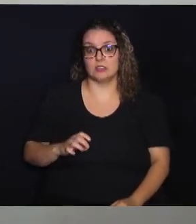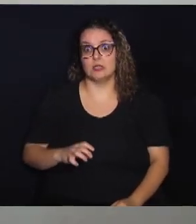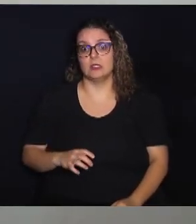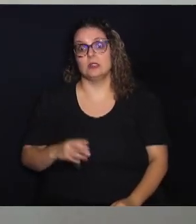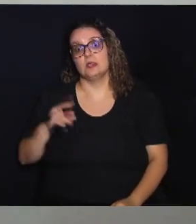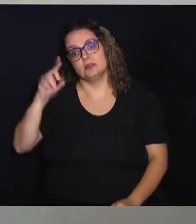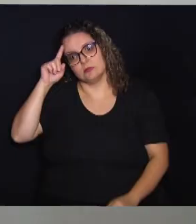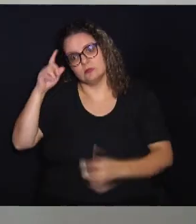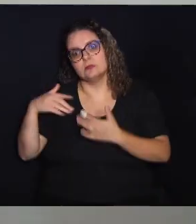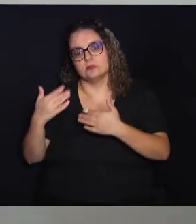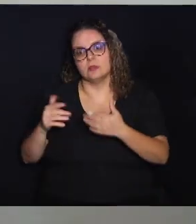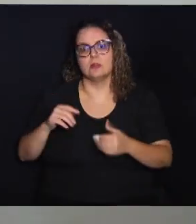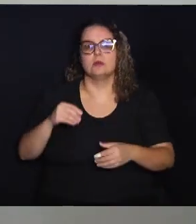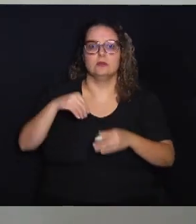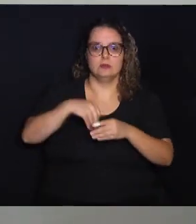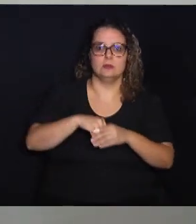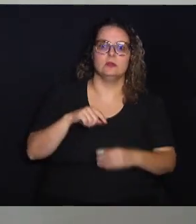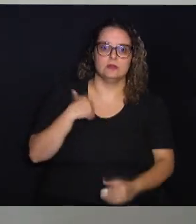frequentemente está mutado